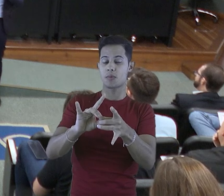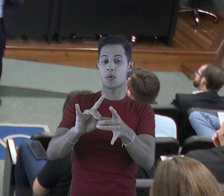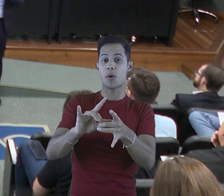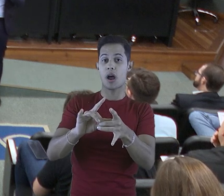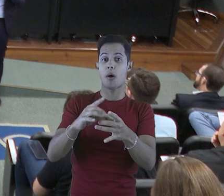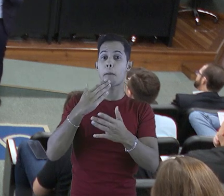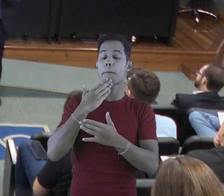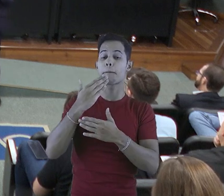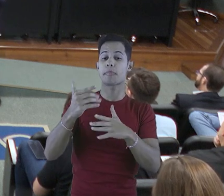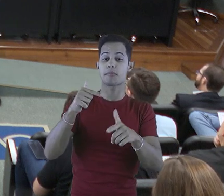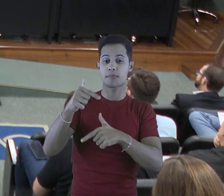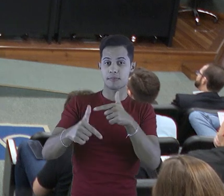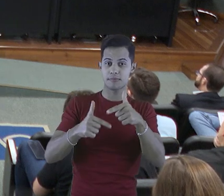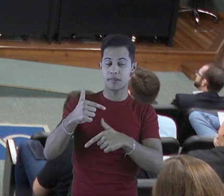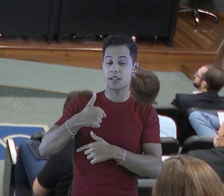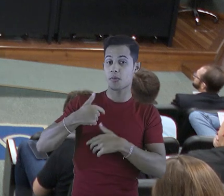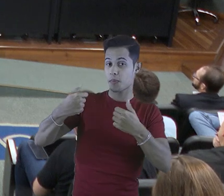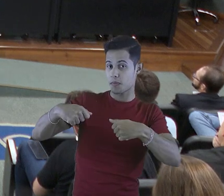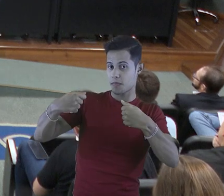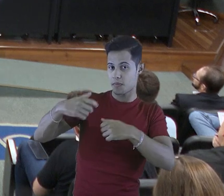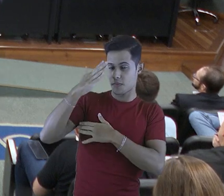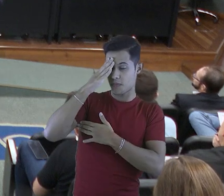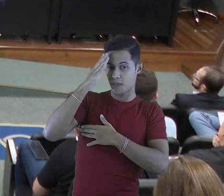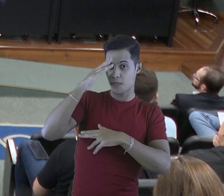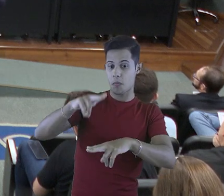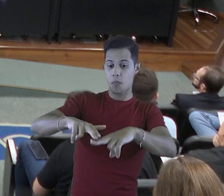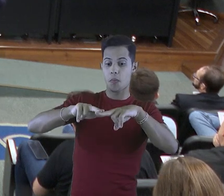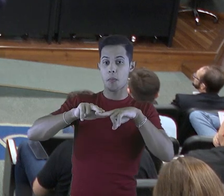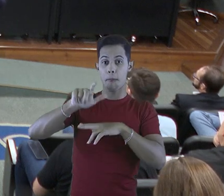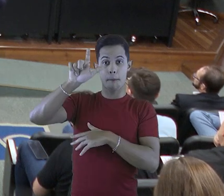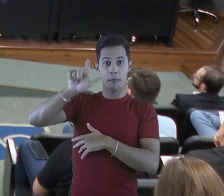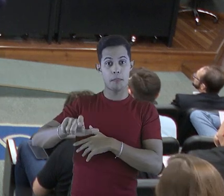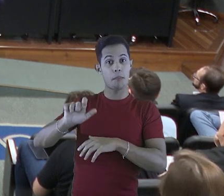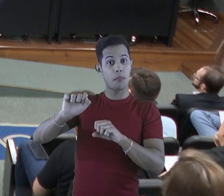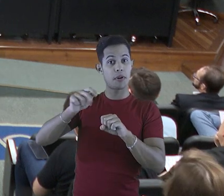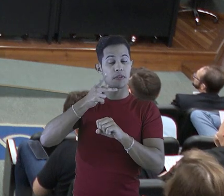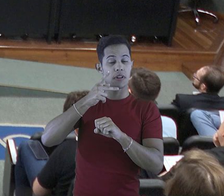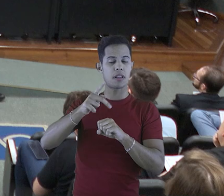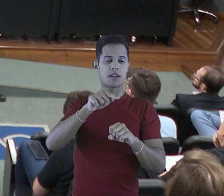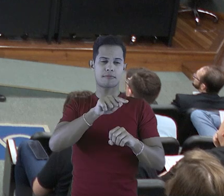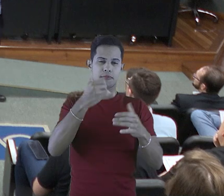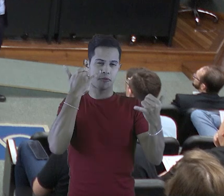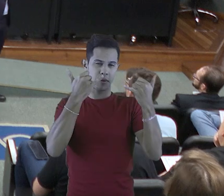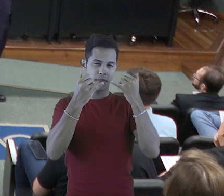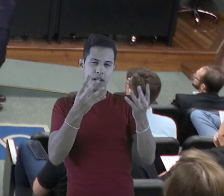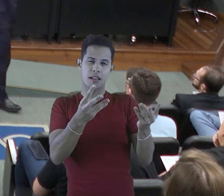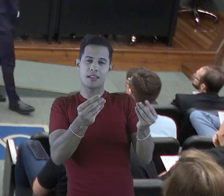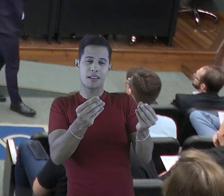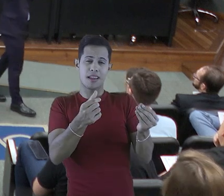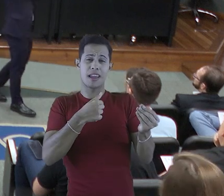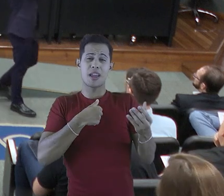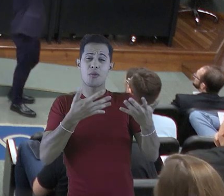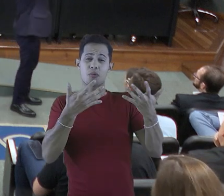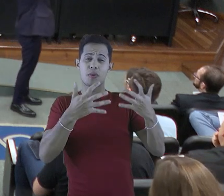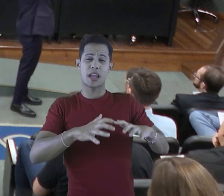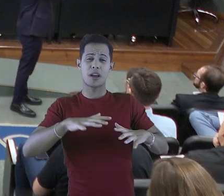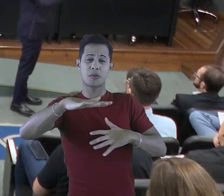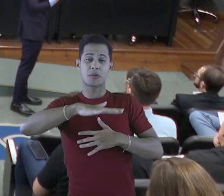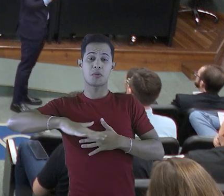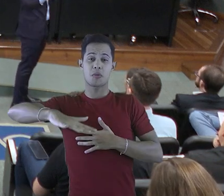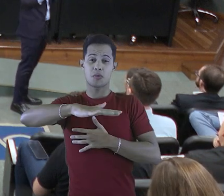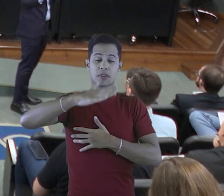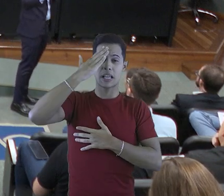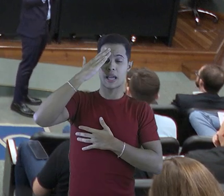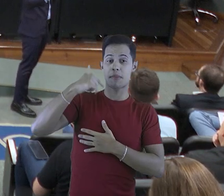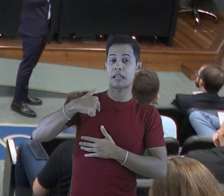à prestação de serviço, de que eu preciso saber. Então, nesse caso, a pessoa pode dizer, como é um dado sensível, eu não quero que todo mundo saiba que eu